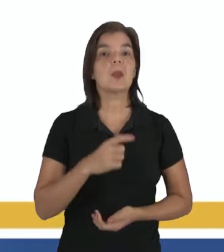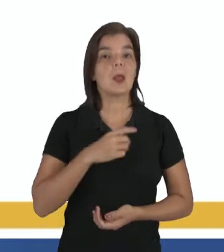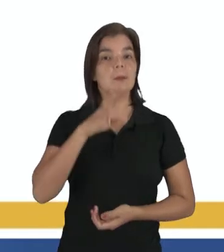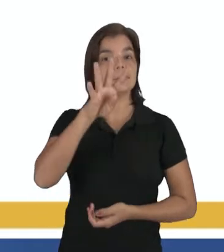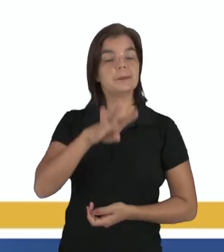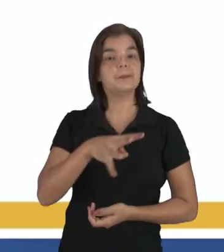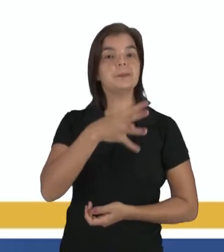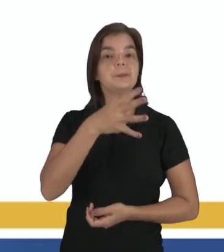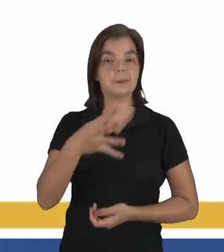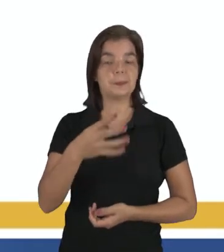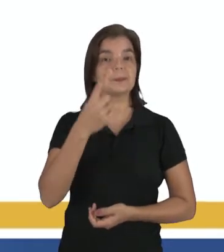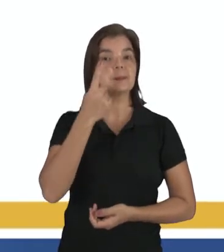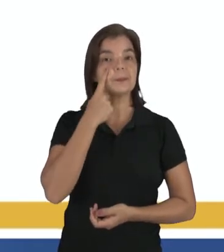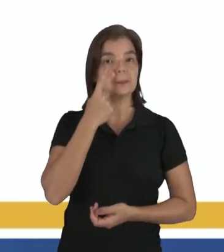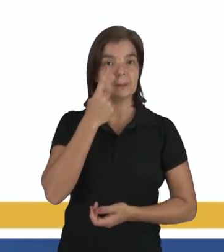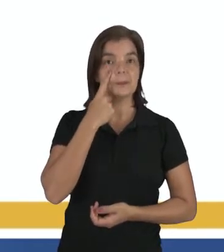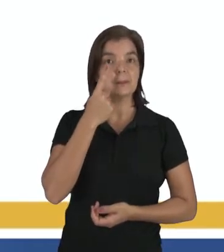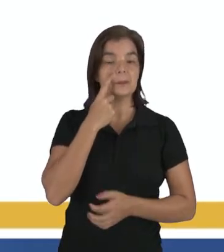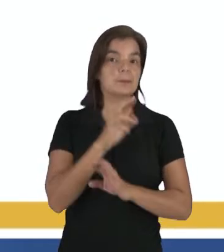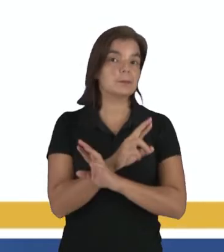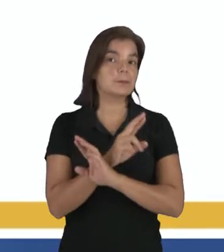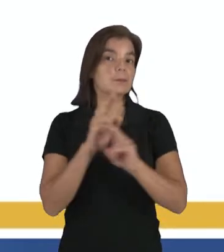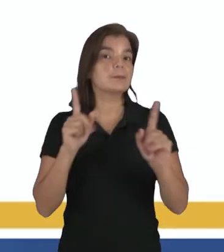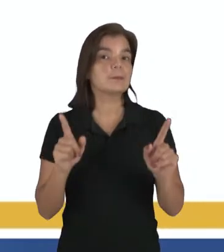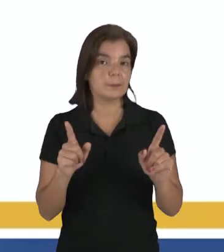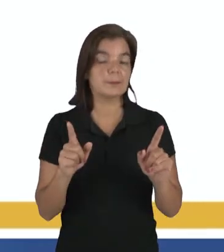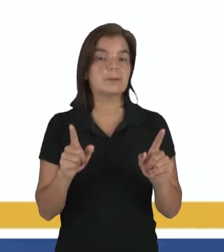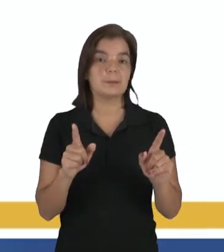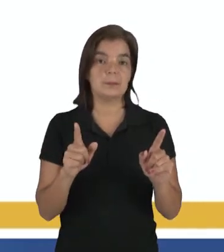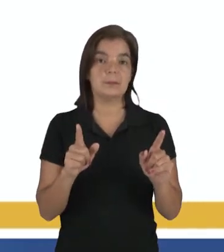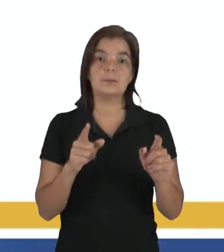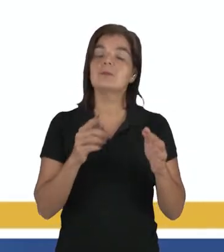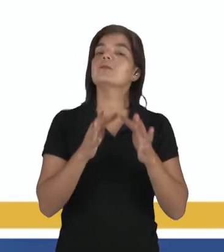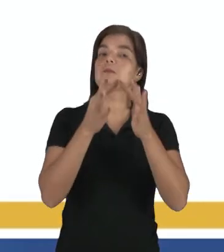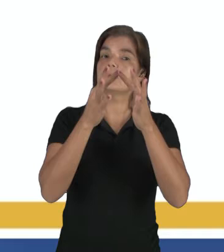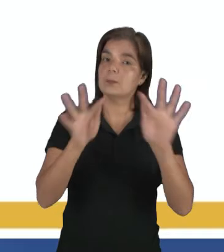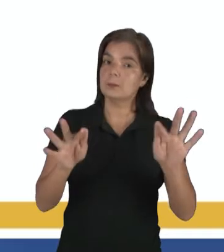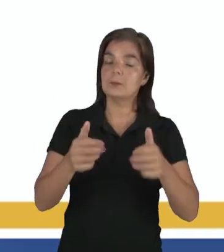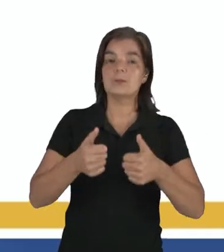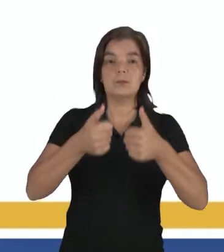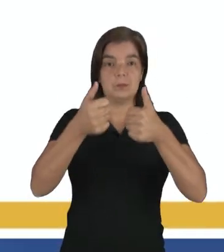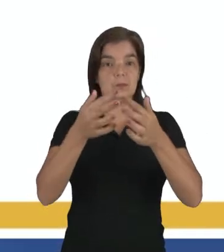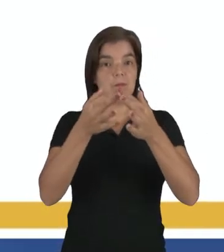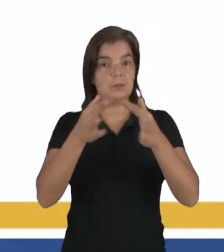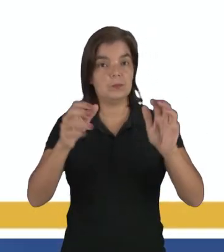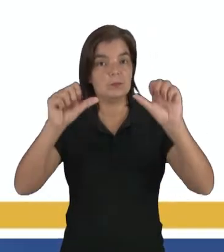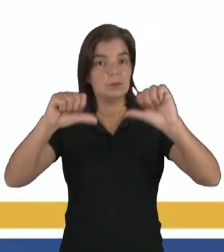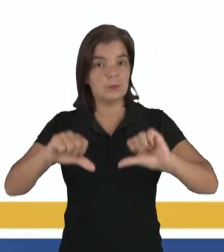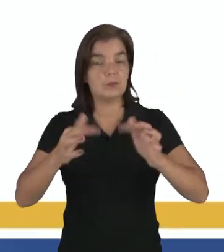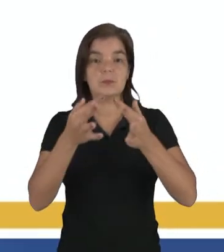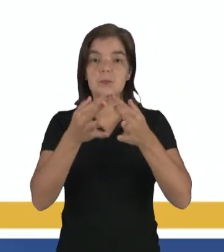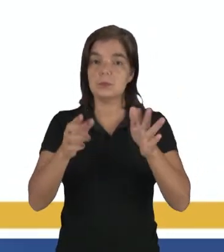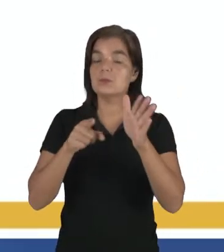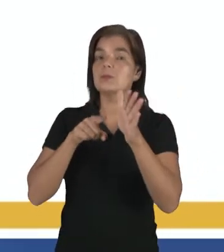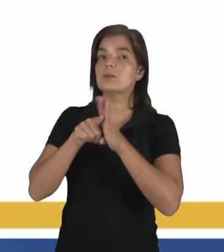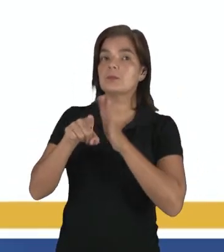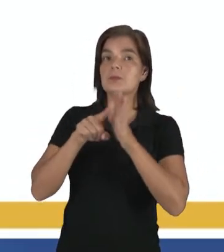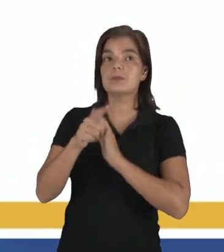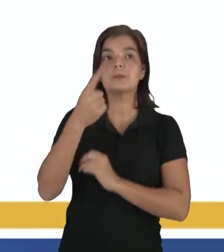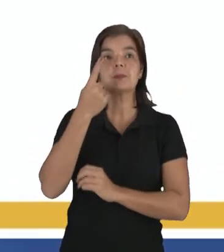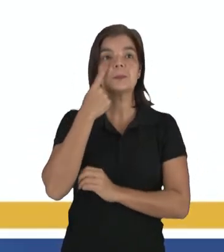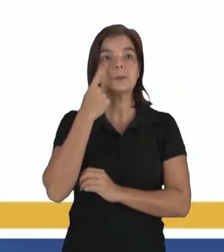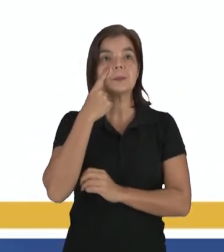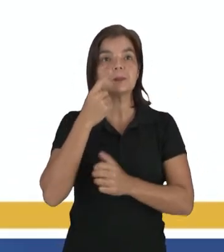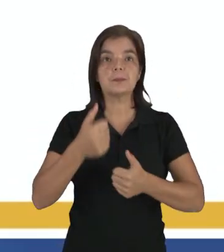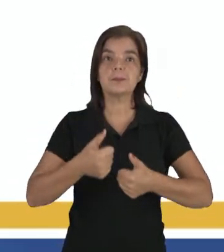tem um quadro para vocês observarem as diferenças entre formas afirmativas, negativas e interrogativas. A gente vai ver o primeiro exemplo. Ó.